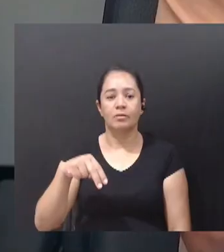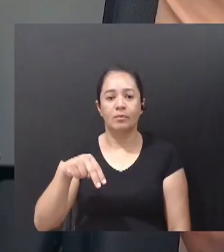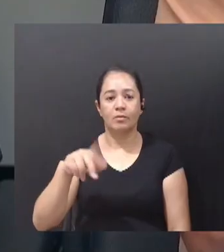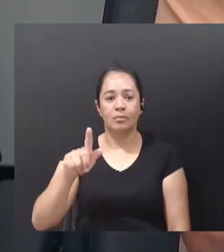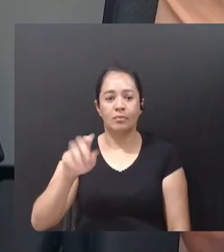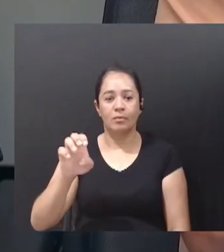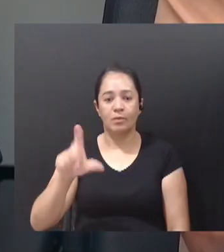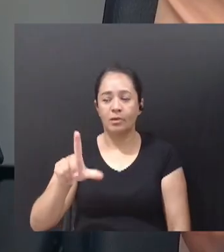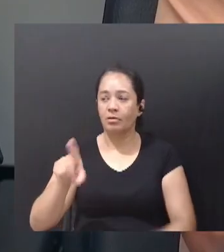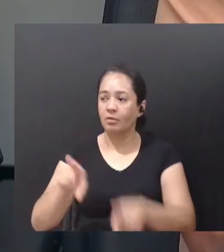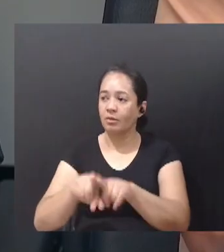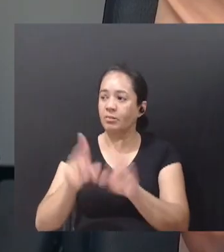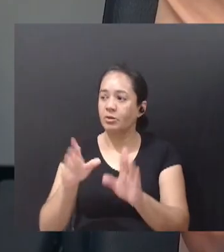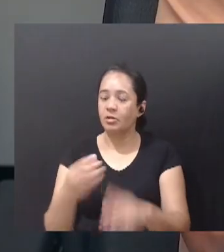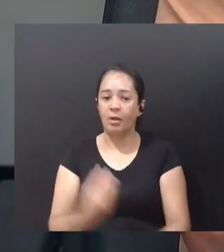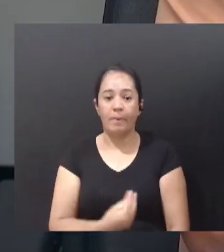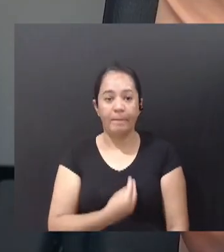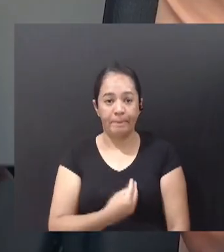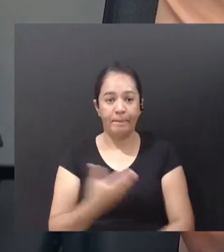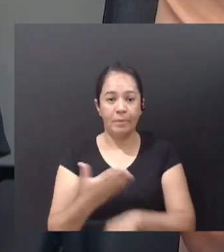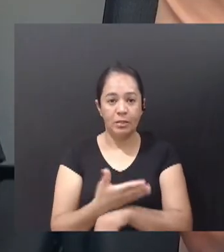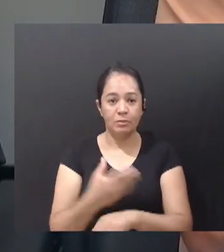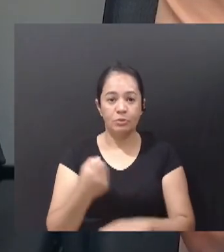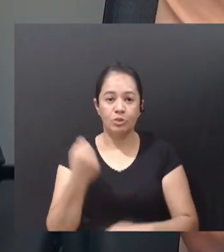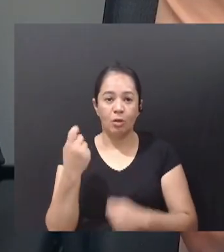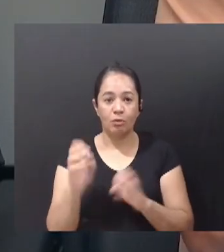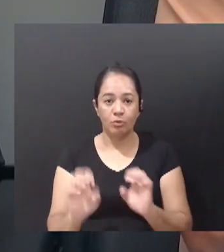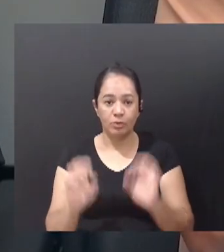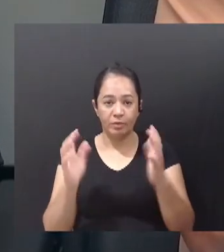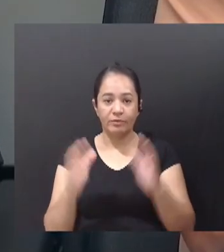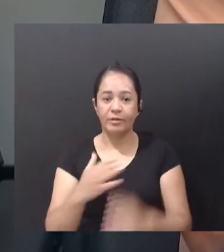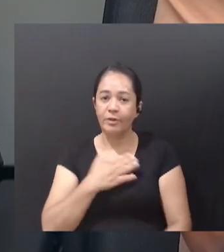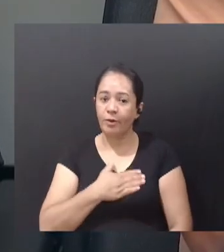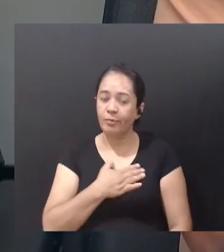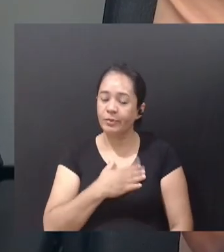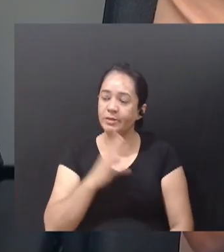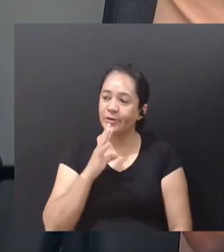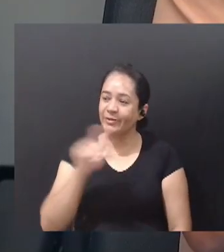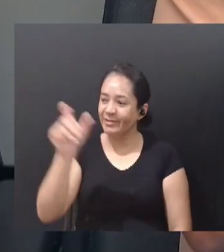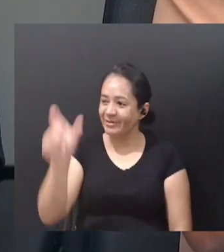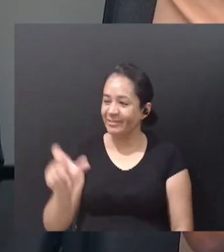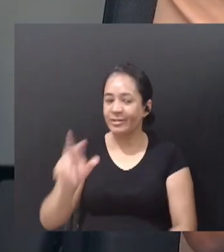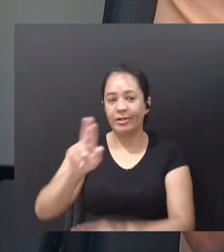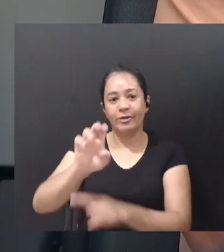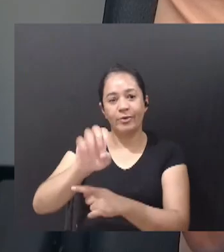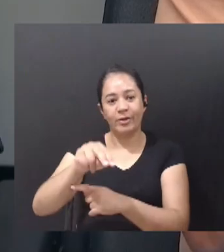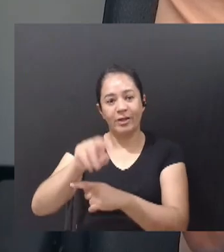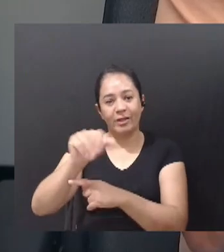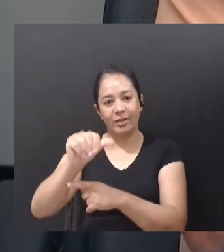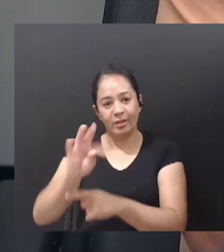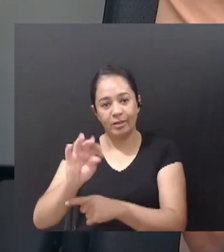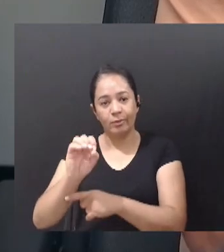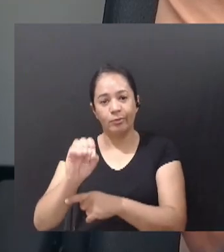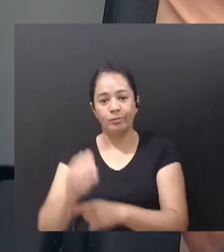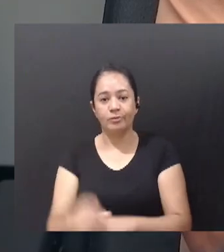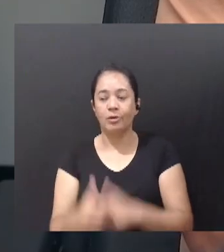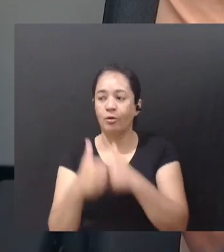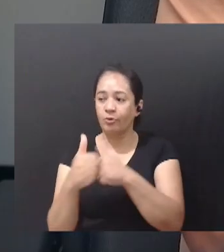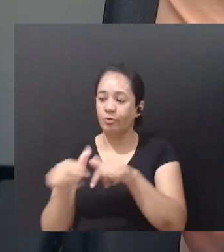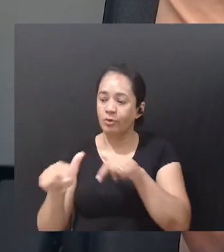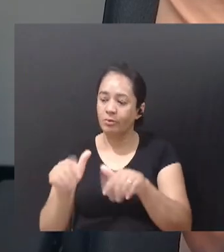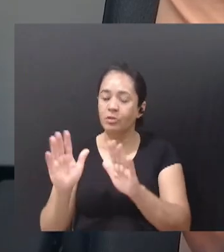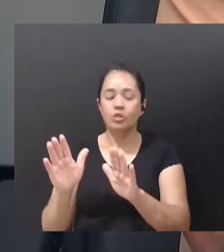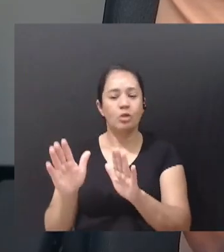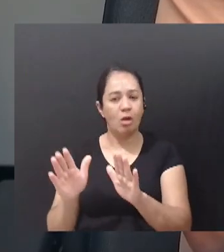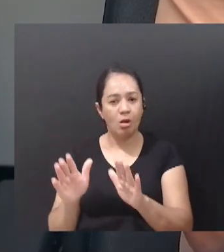Né? Prazer imenso estar conhecendo o Renato também, que, né, sigo o trabalho dele faz tempo, sigo ele